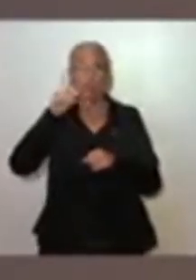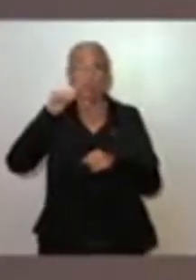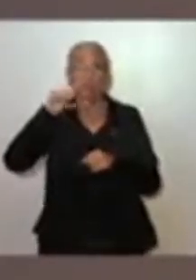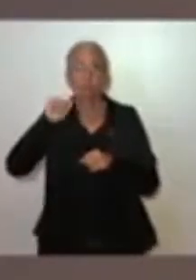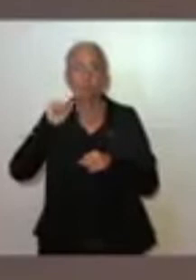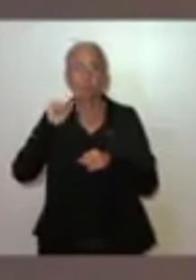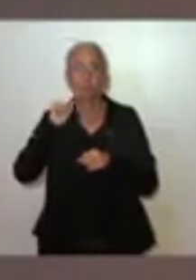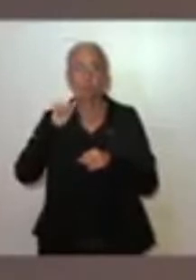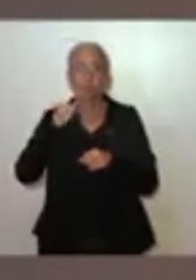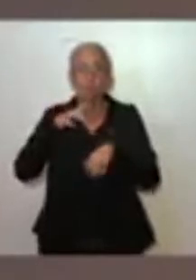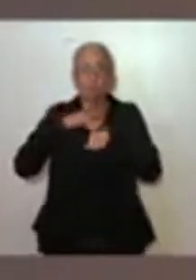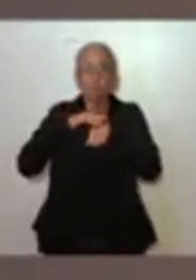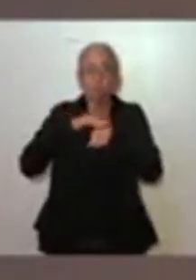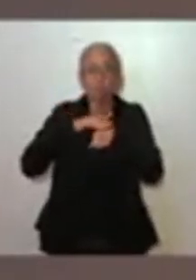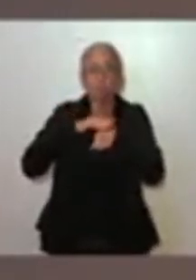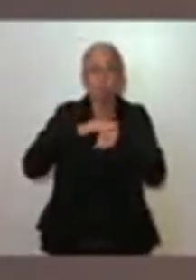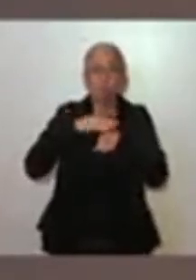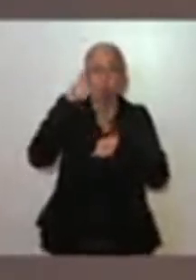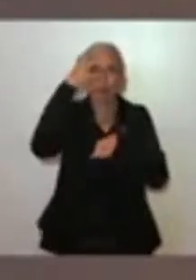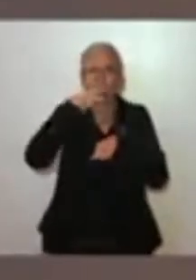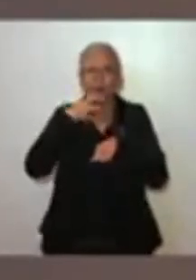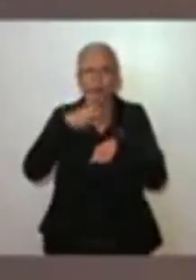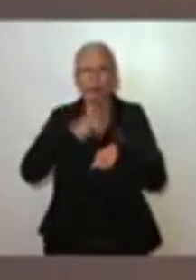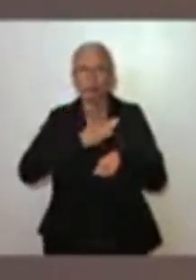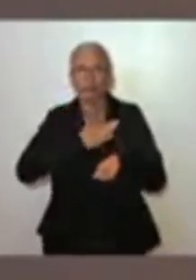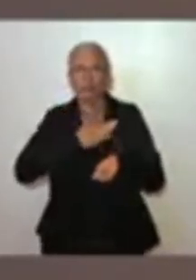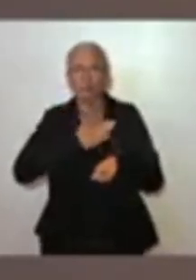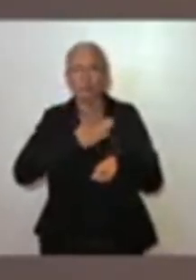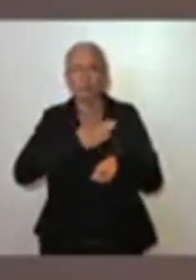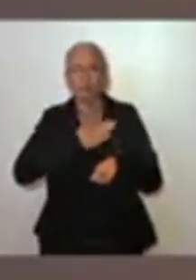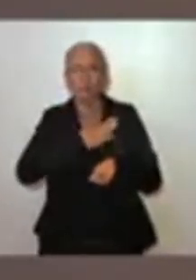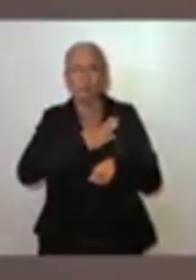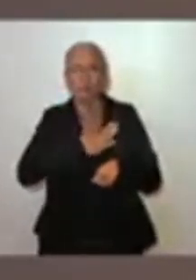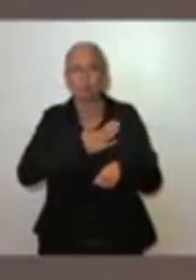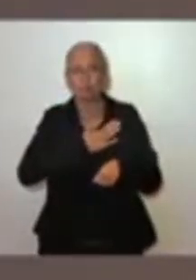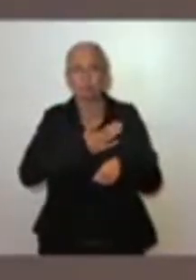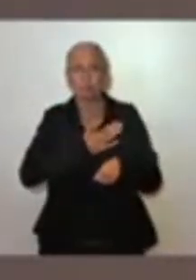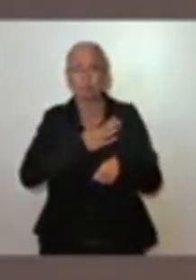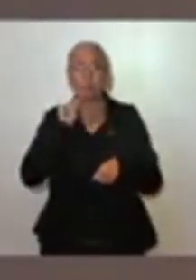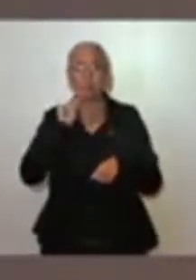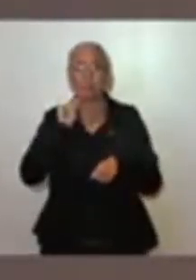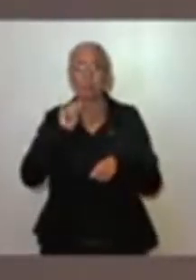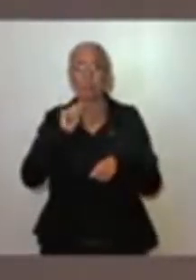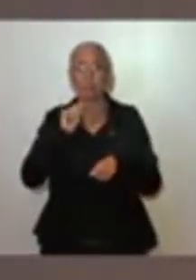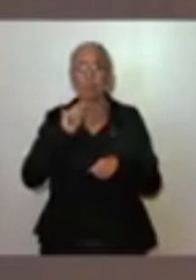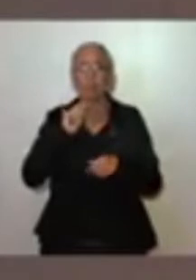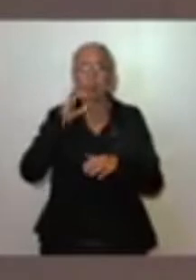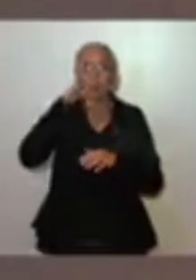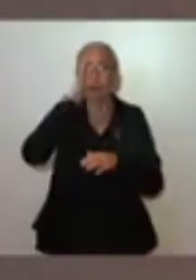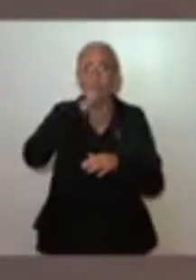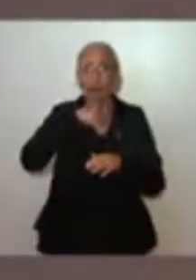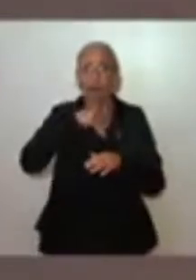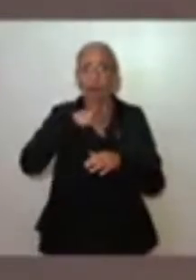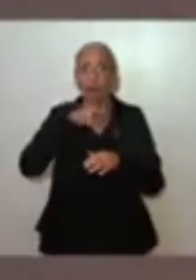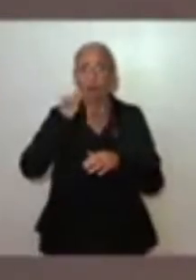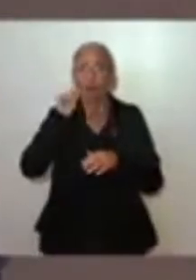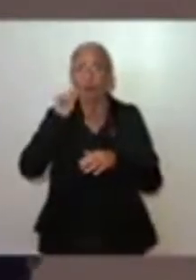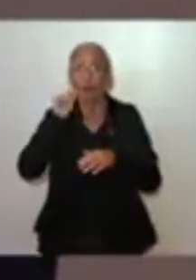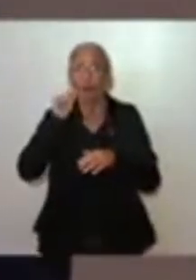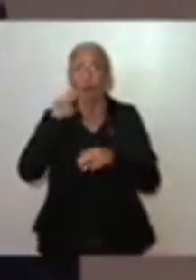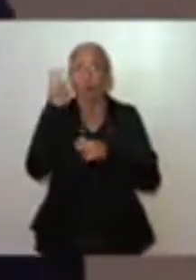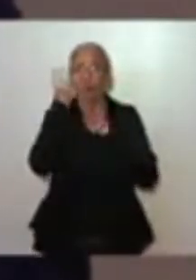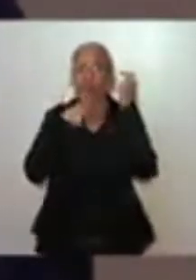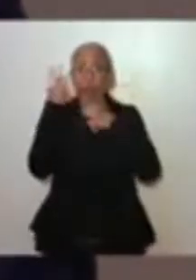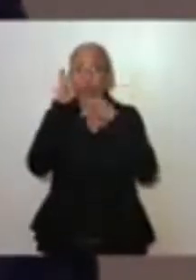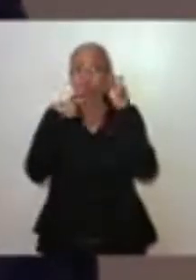de uma pneumonia gravíssima que ele contraiu naquela noite e eu gosto dela que essa é a maldição que recai sobre os